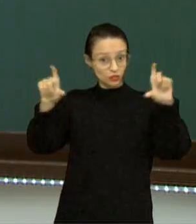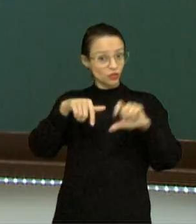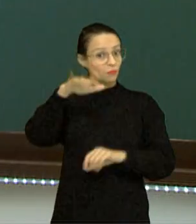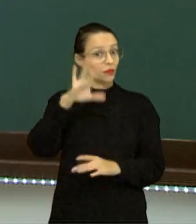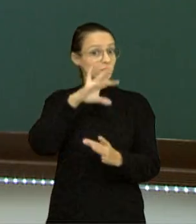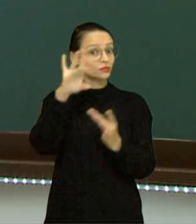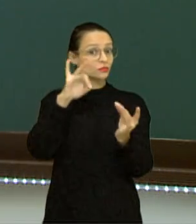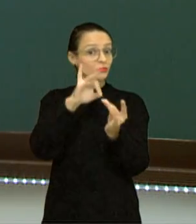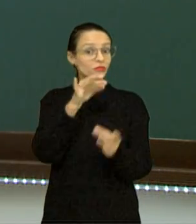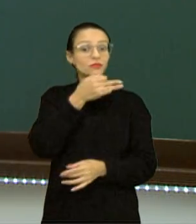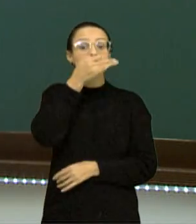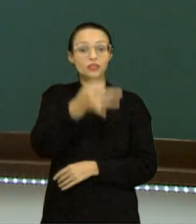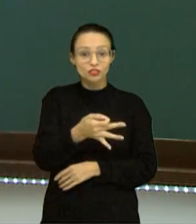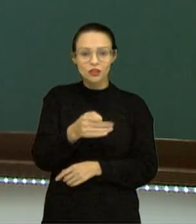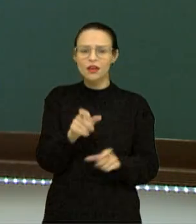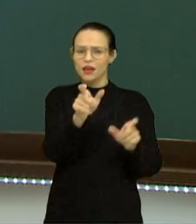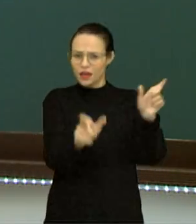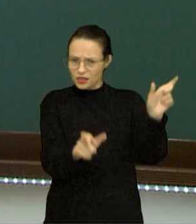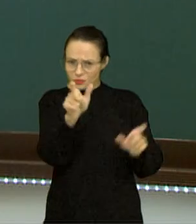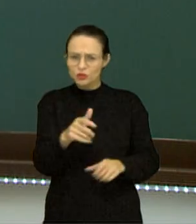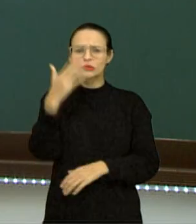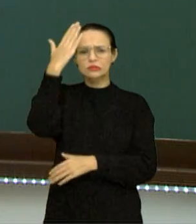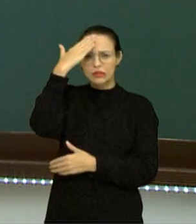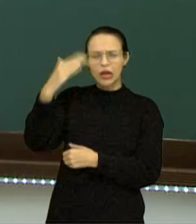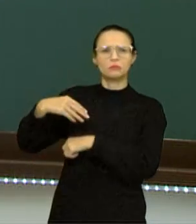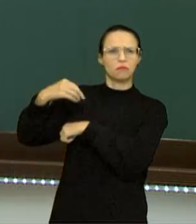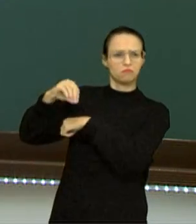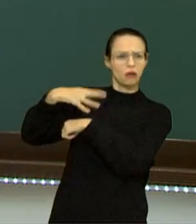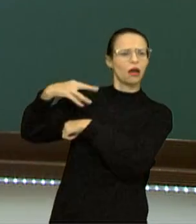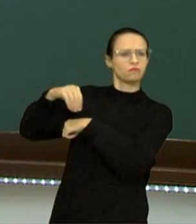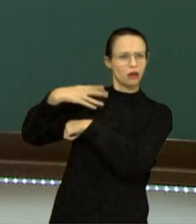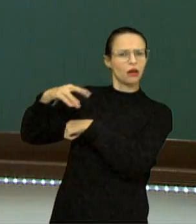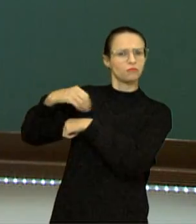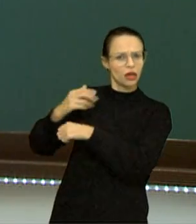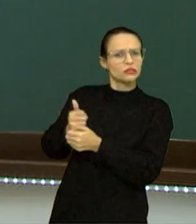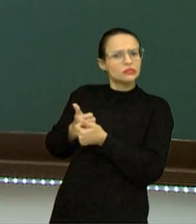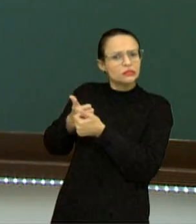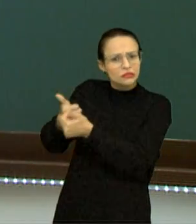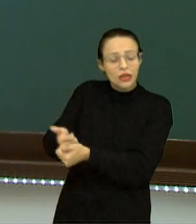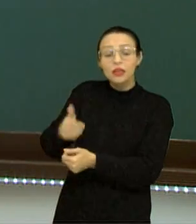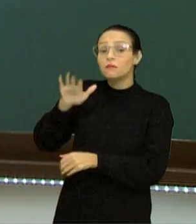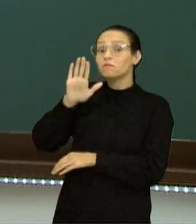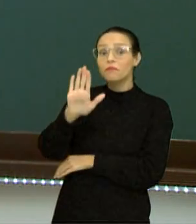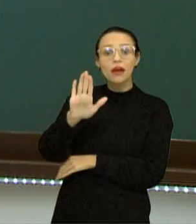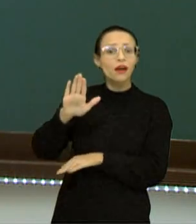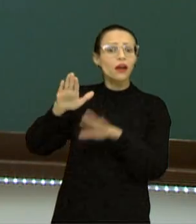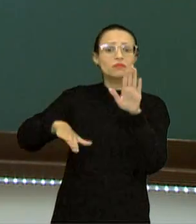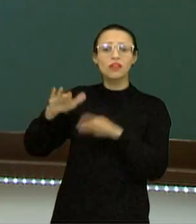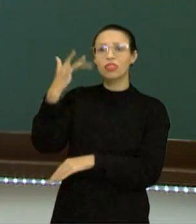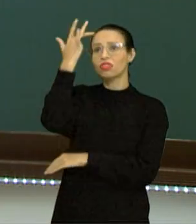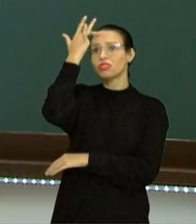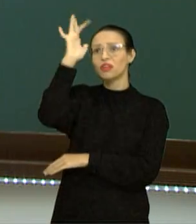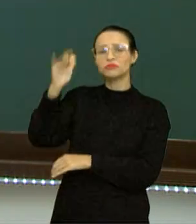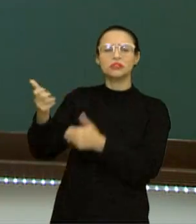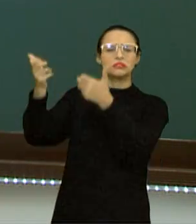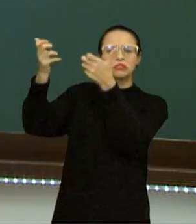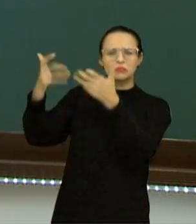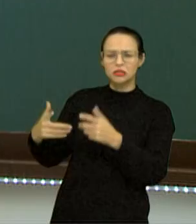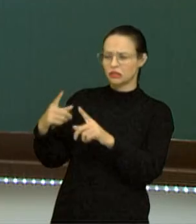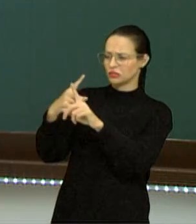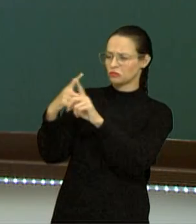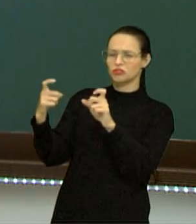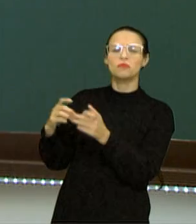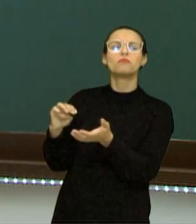específica, que as pessoas sabem das dicas e as seguem, mas muitas vezes não sabem a explicação científica,